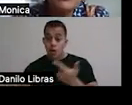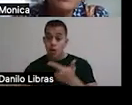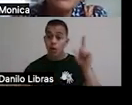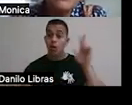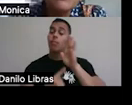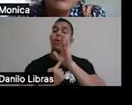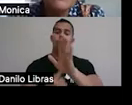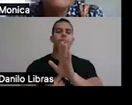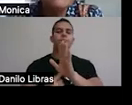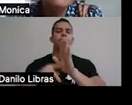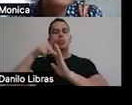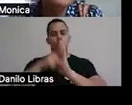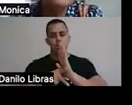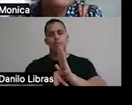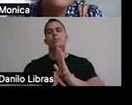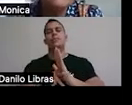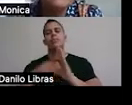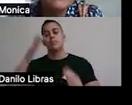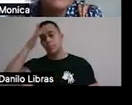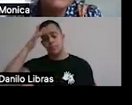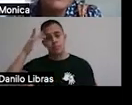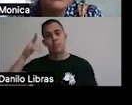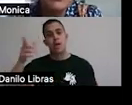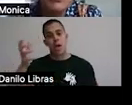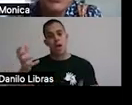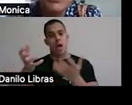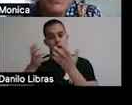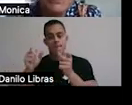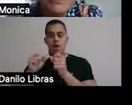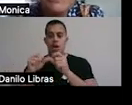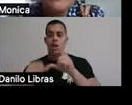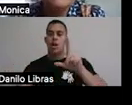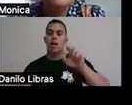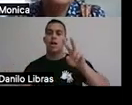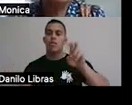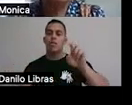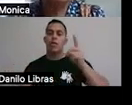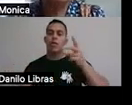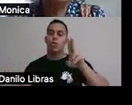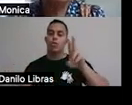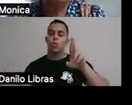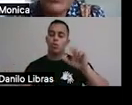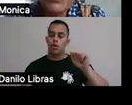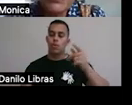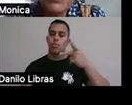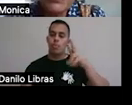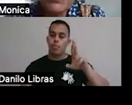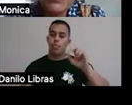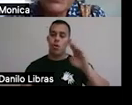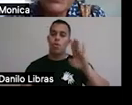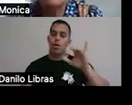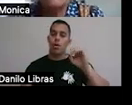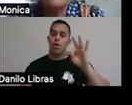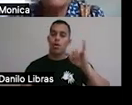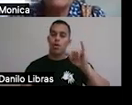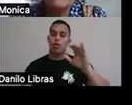o projeto no qual eles querem fazer uma levedura probiótica que